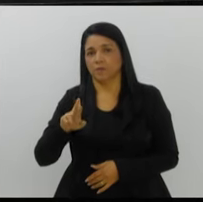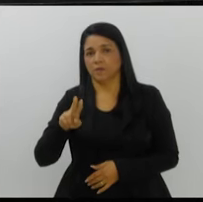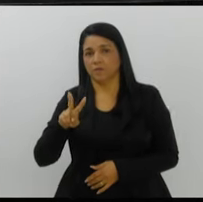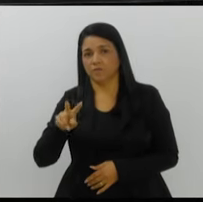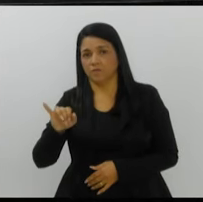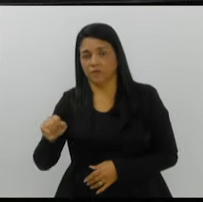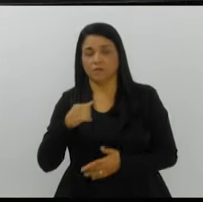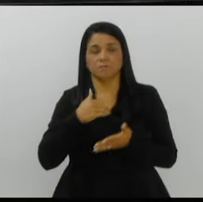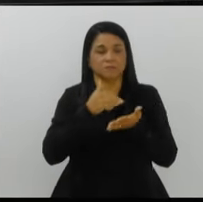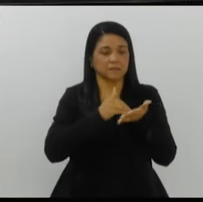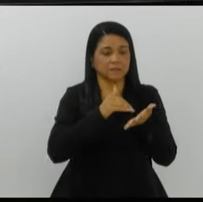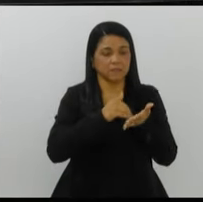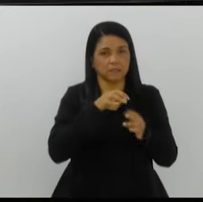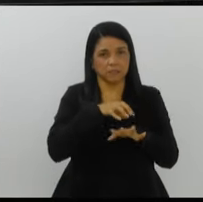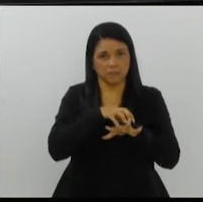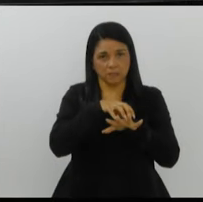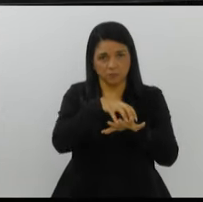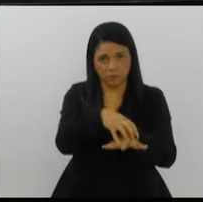de Transportes,